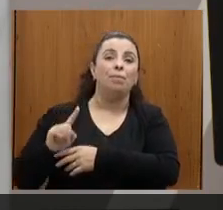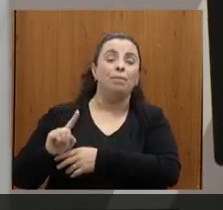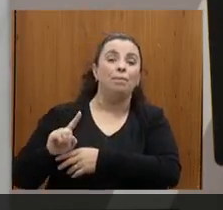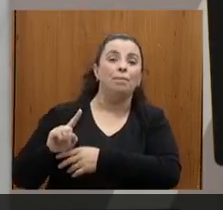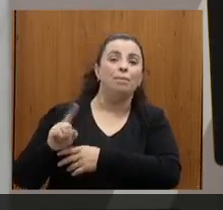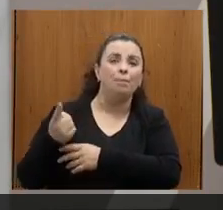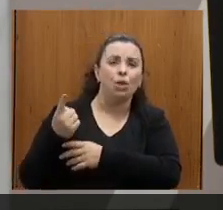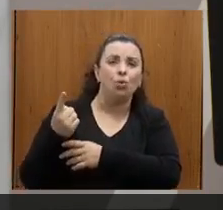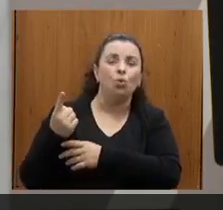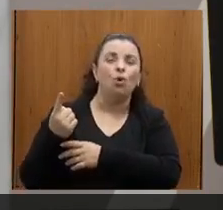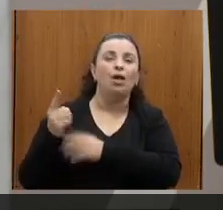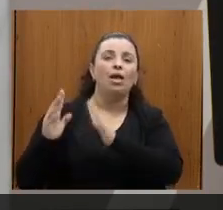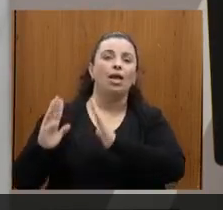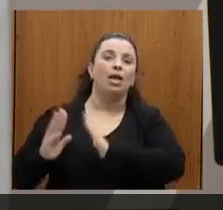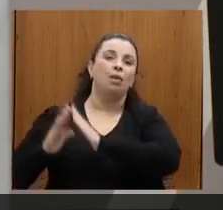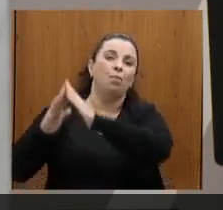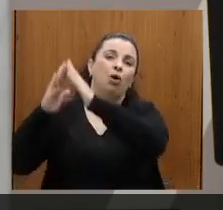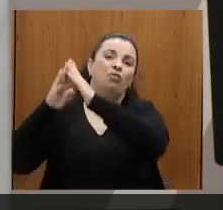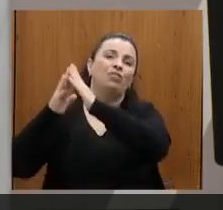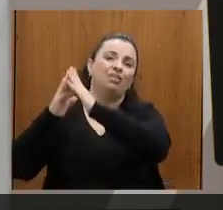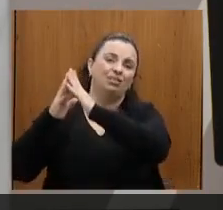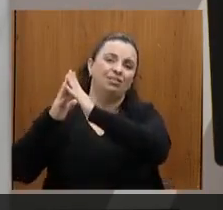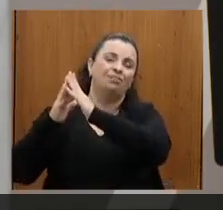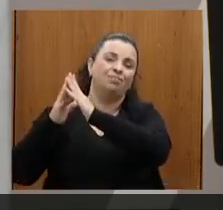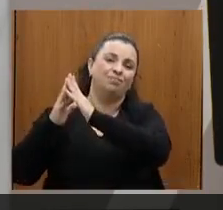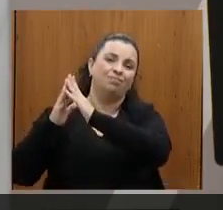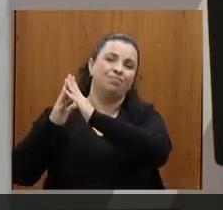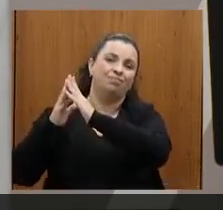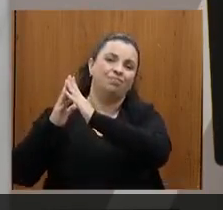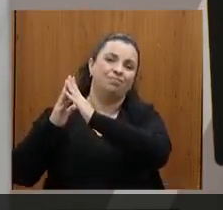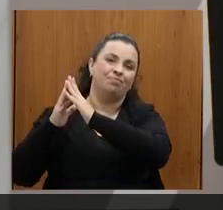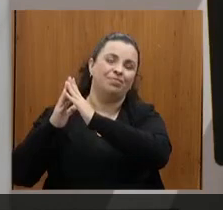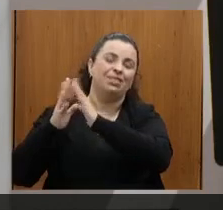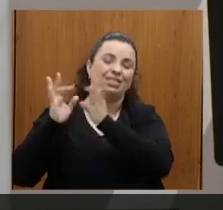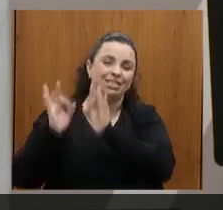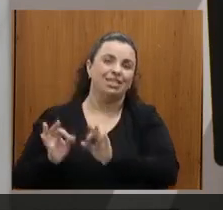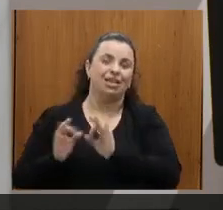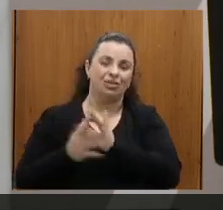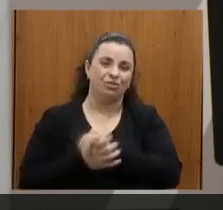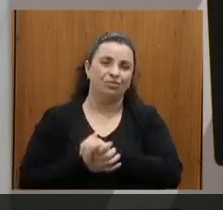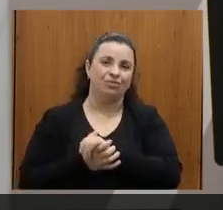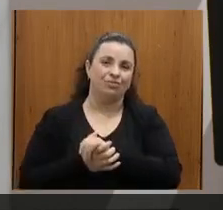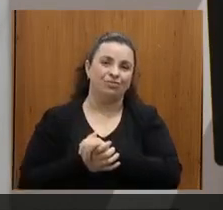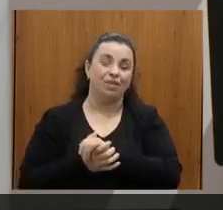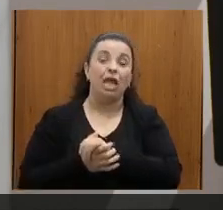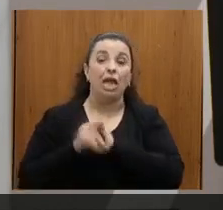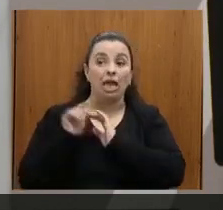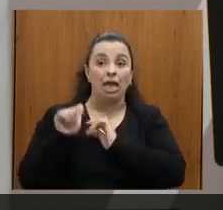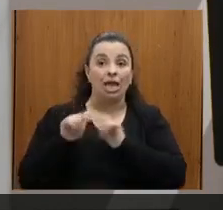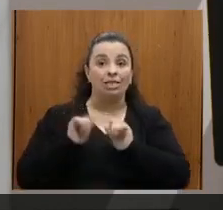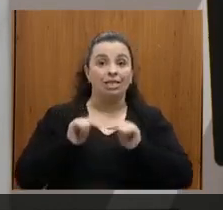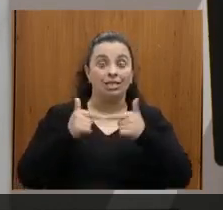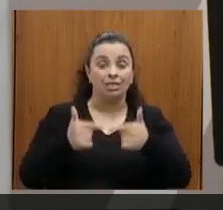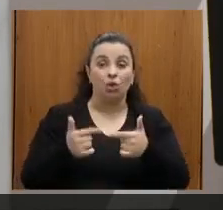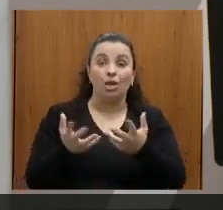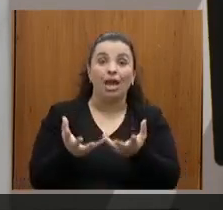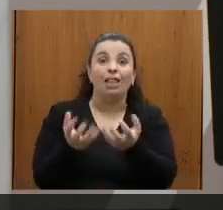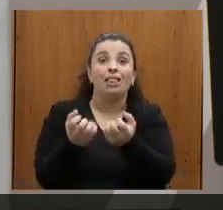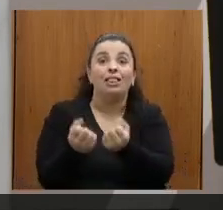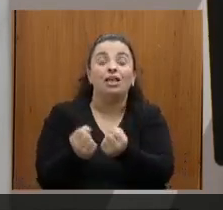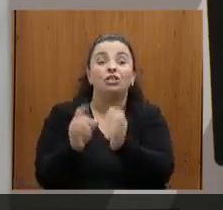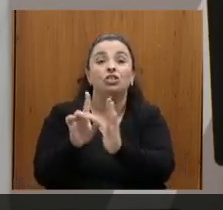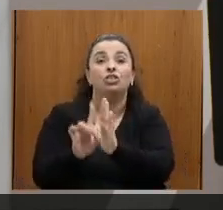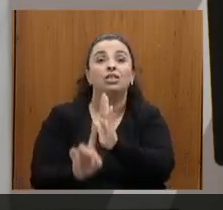já deu quase a população da cidade inteira. Então, são ações assim em que atenda a dignidade do mineiro,